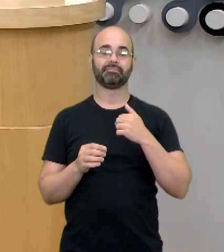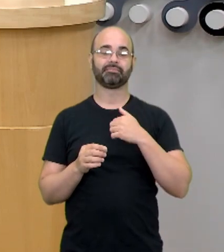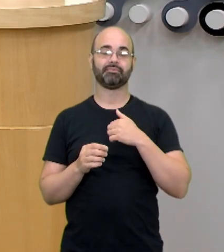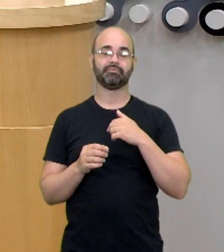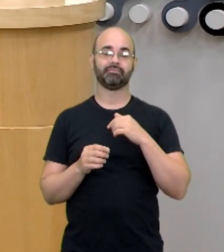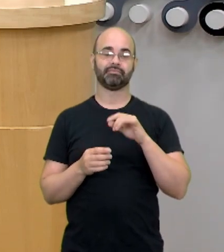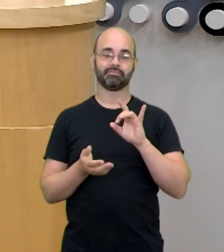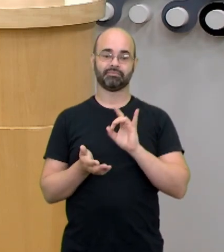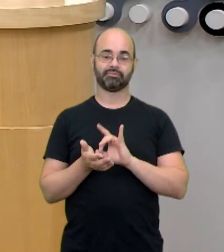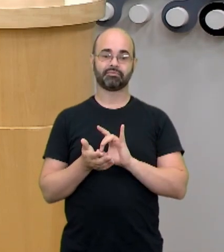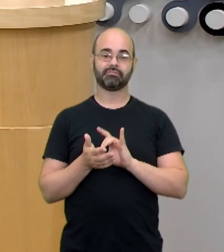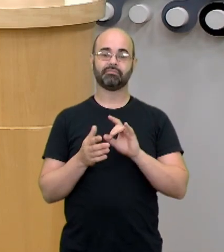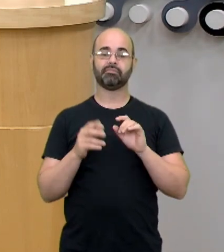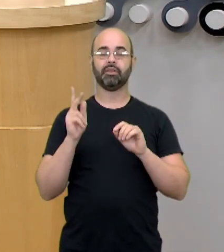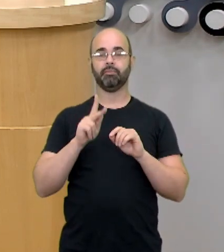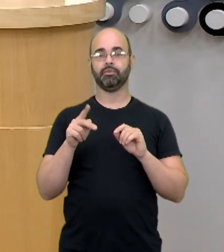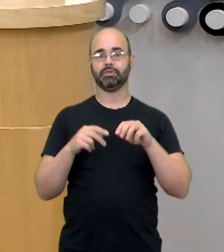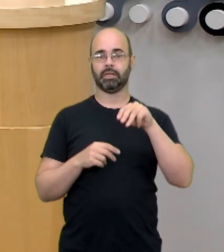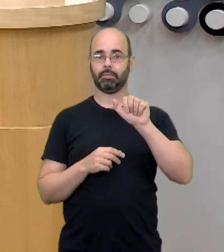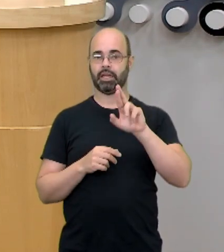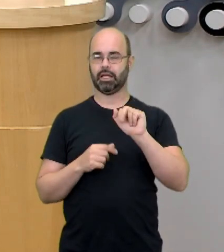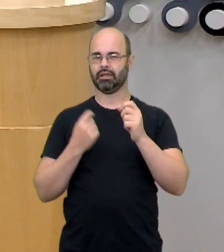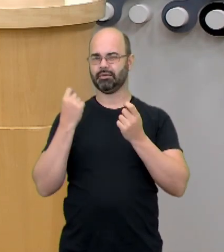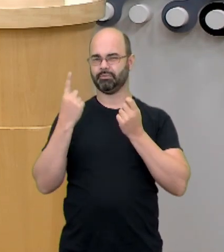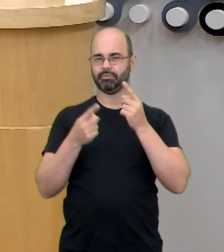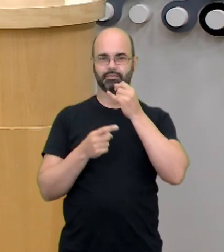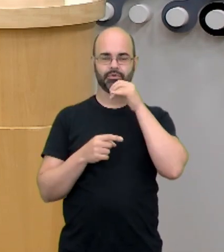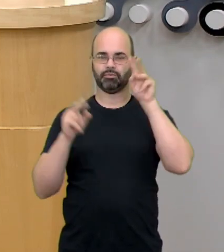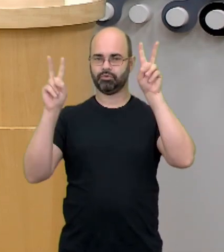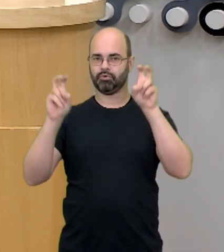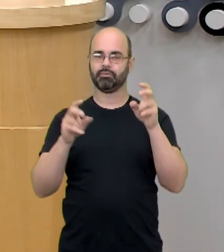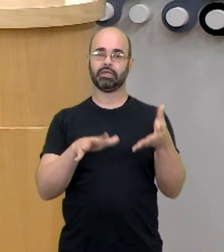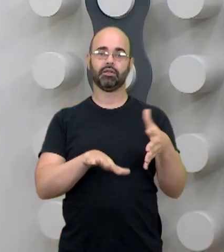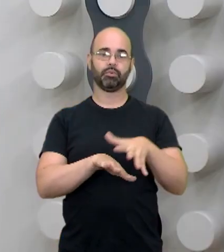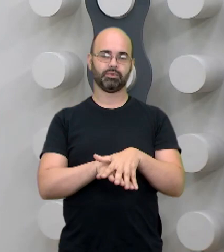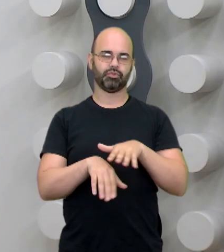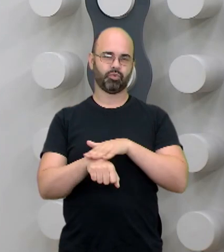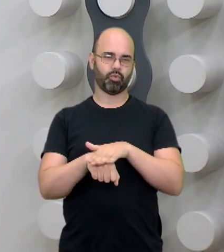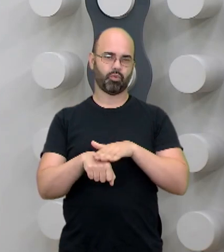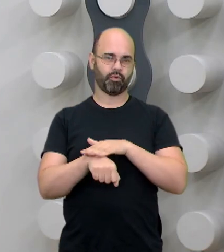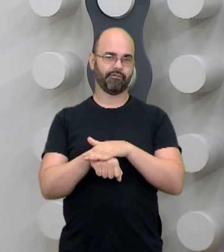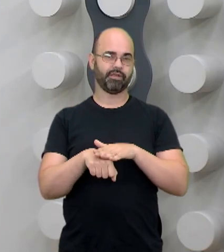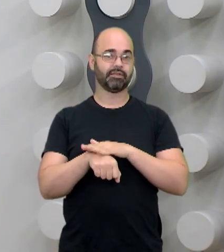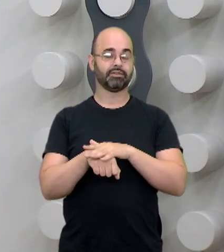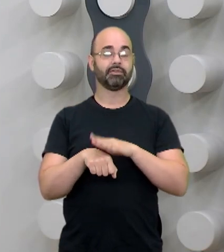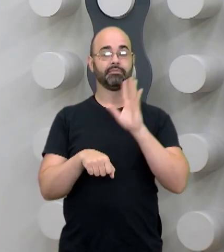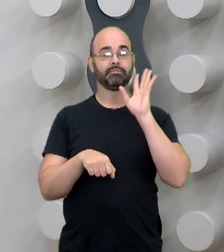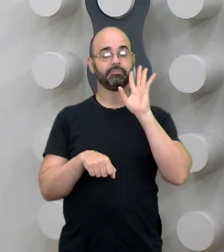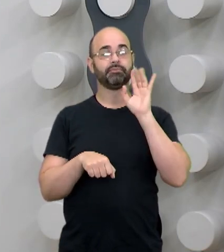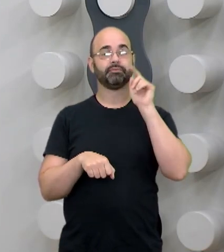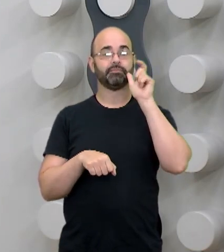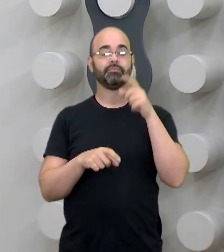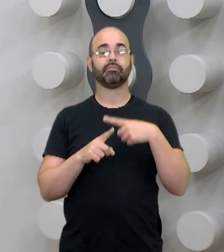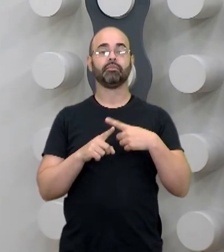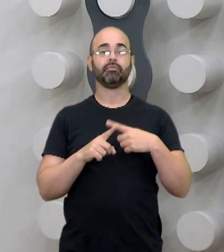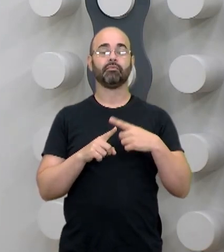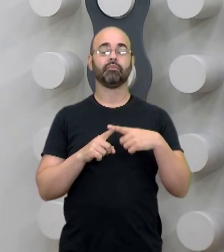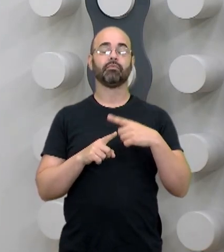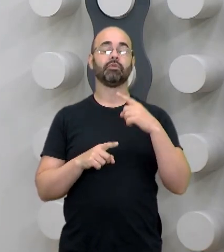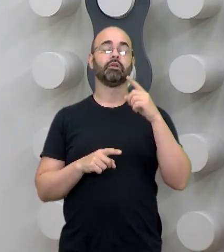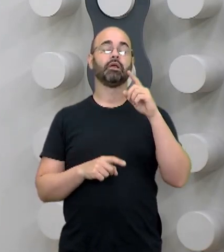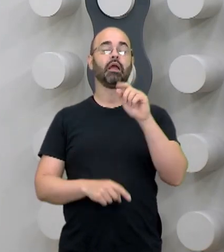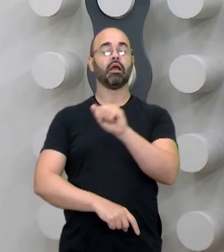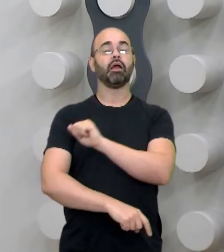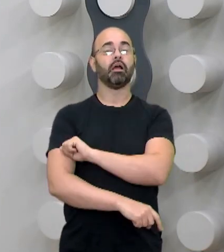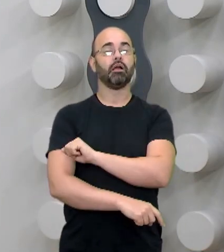e quando a professora Mara está falando sobre inclusão, eu acho legal ela que essa área é uma área que para os estudantes é muito interessante, porque,